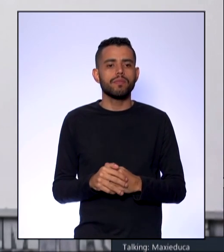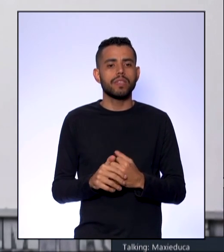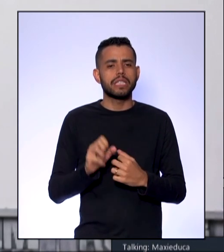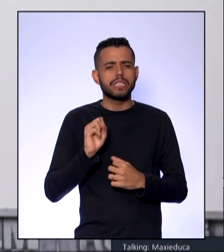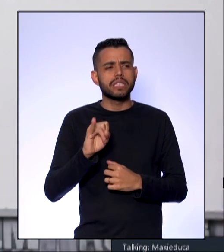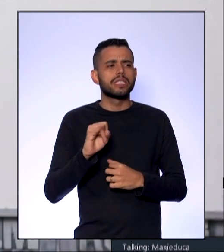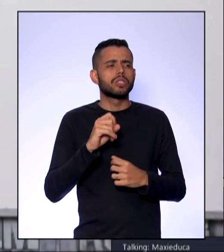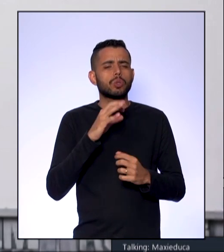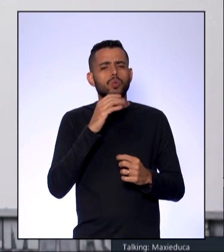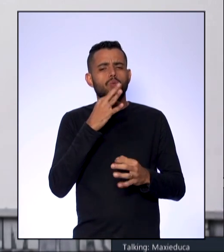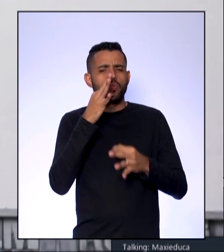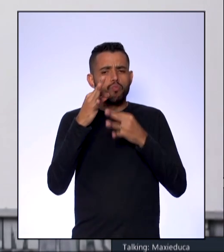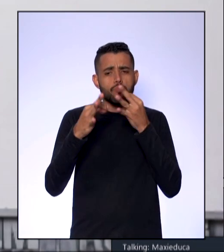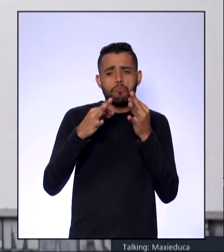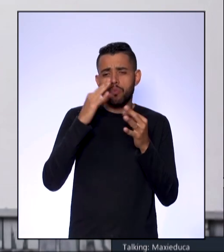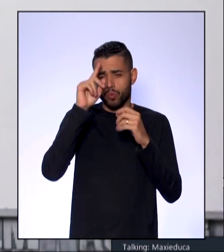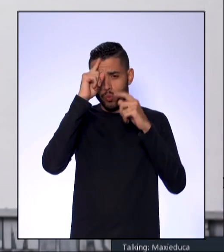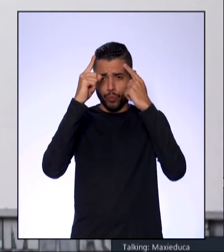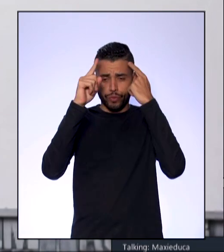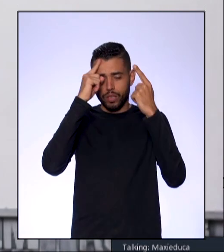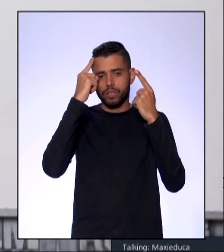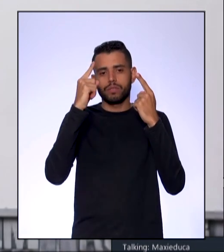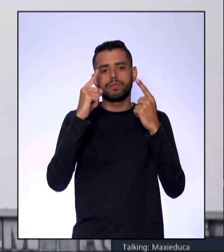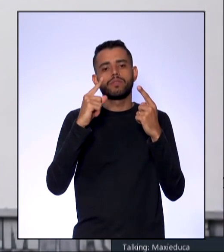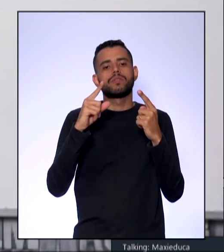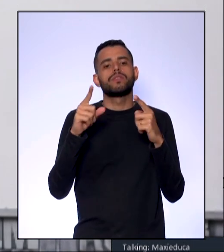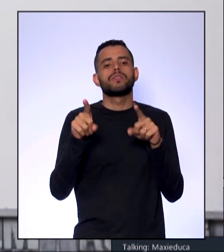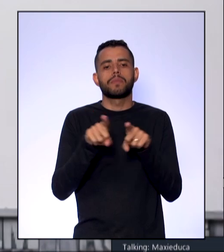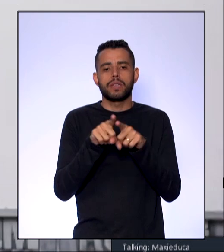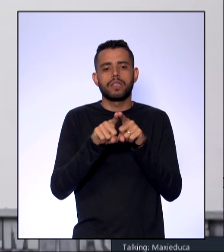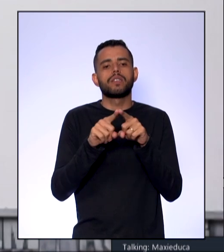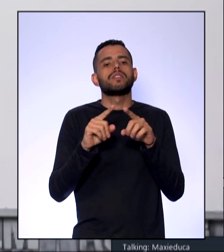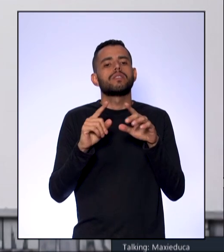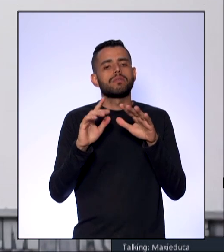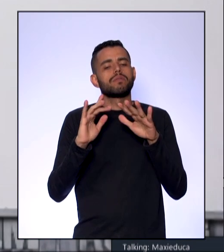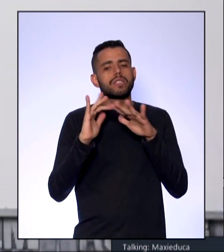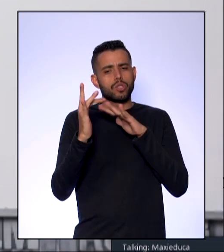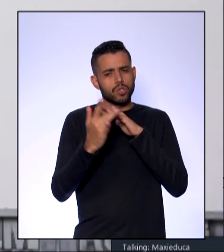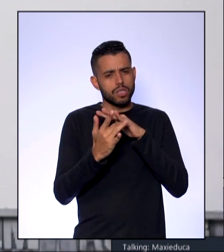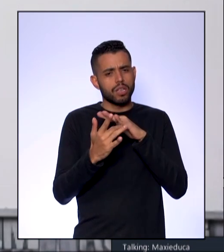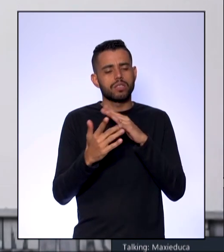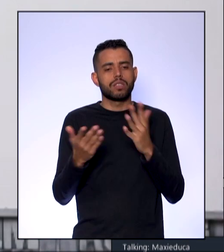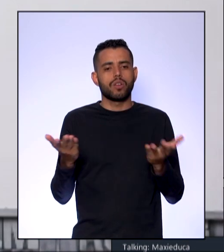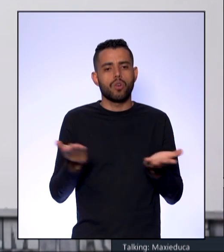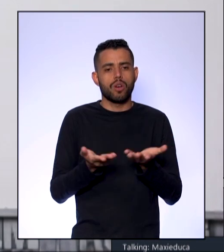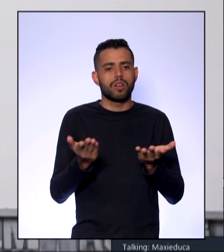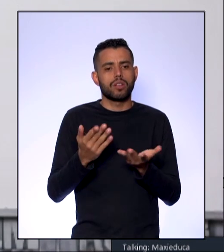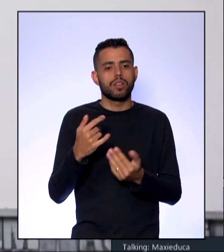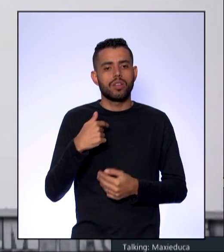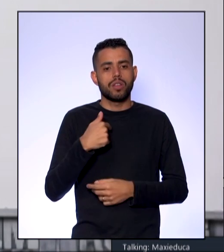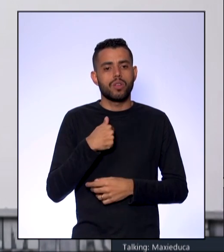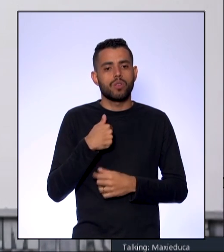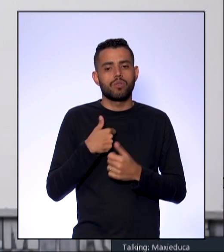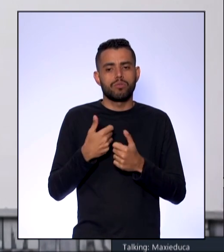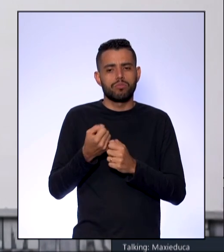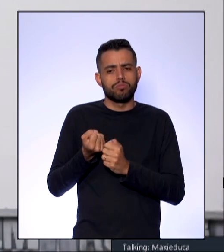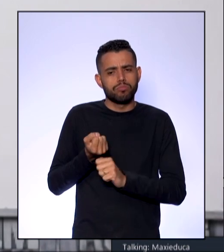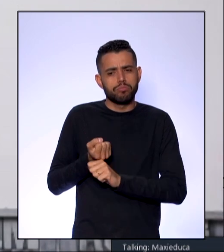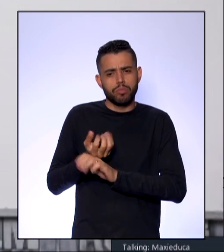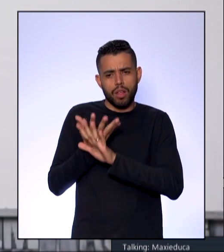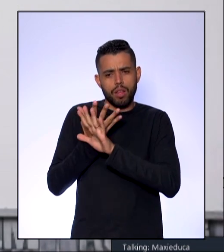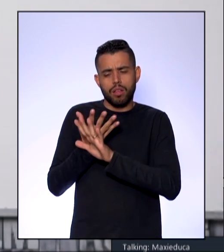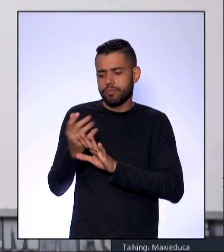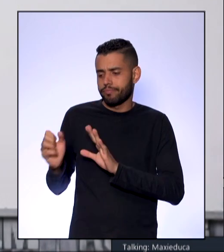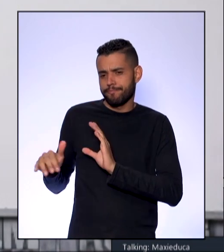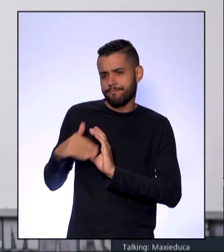coisa, qualquer comentário, dúvida, tem minhas redes sociais, tem esse momento aqui, eu tô com a pastinha aberta,